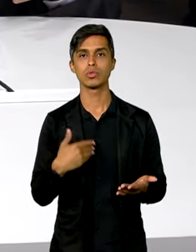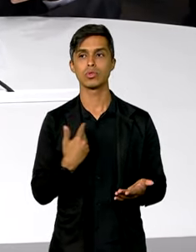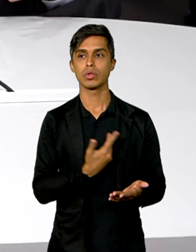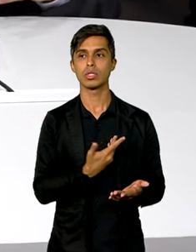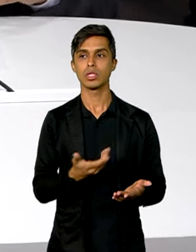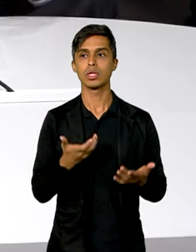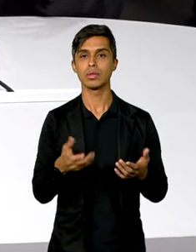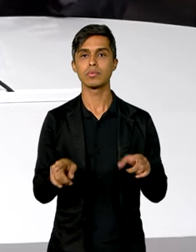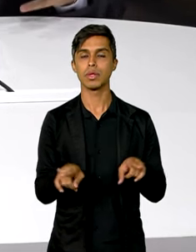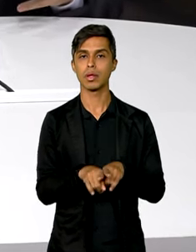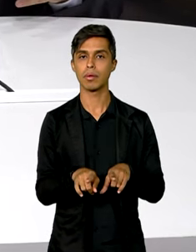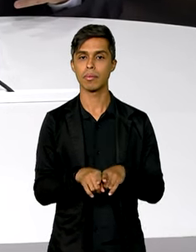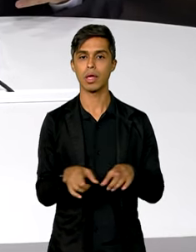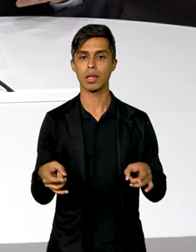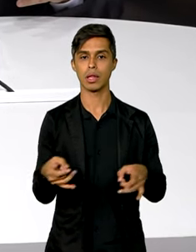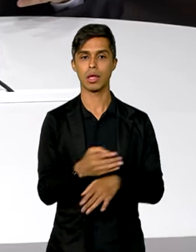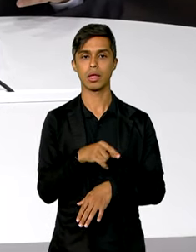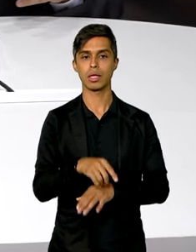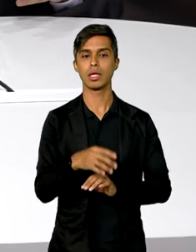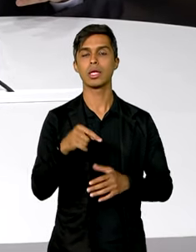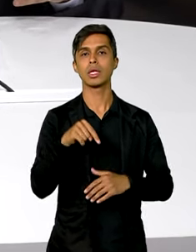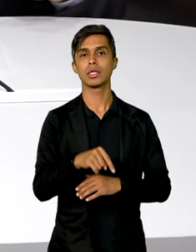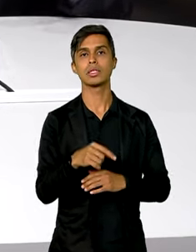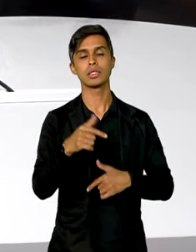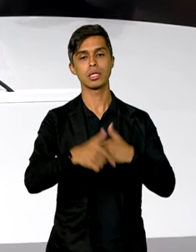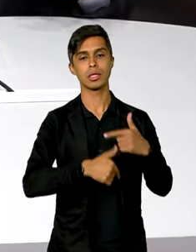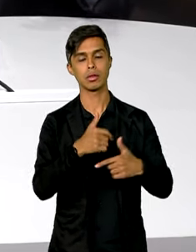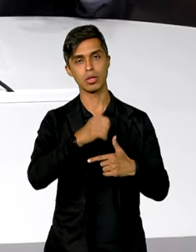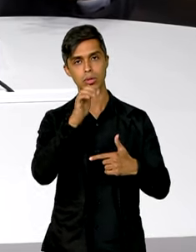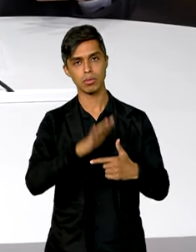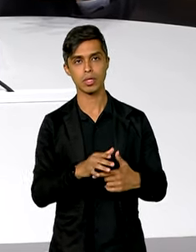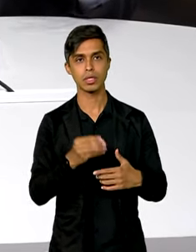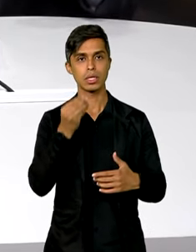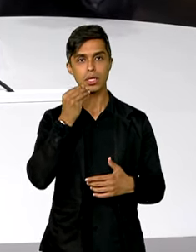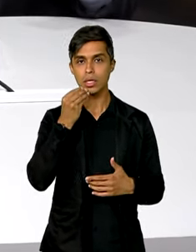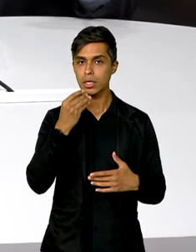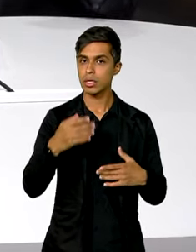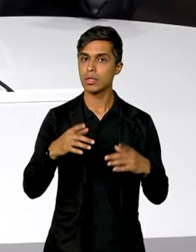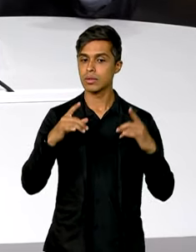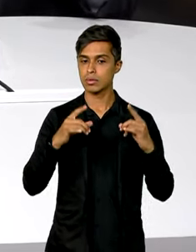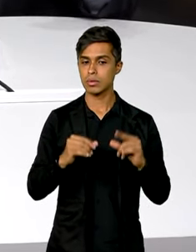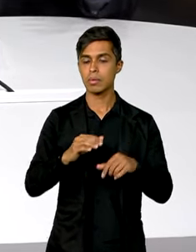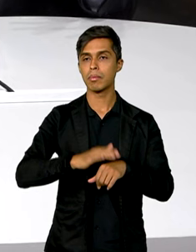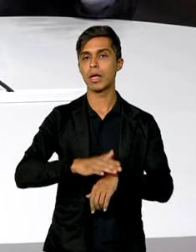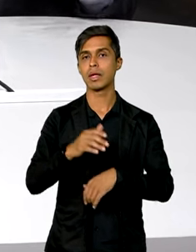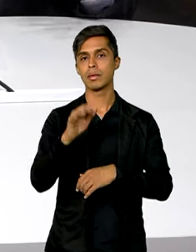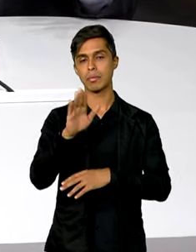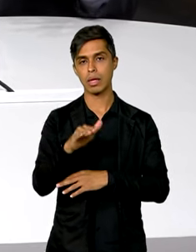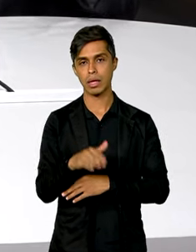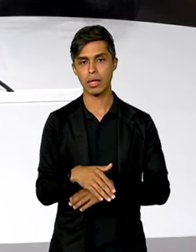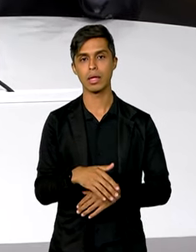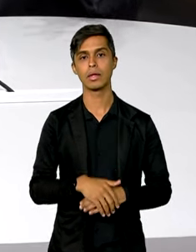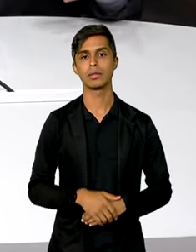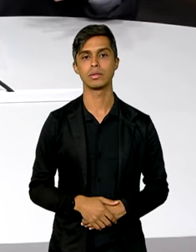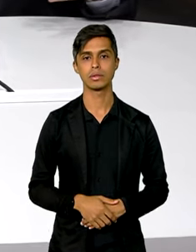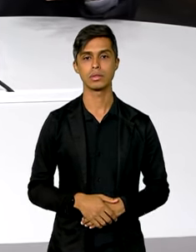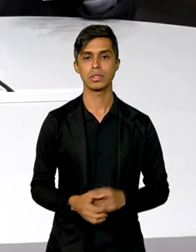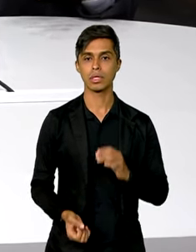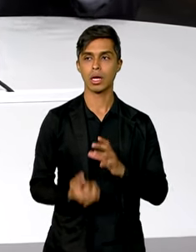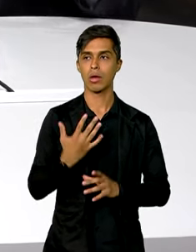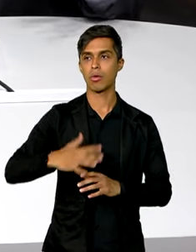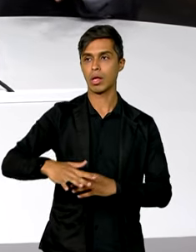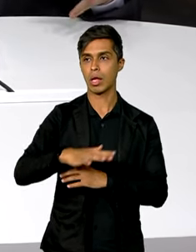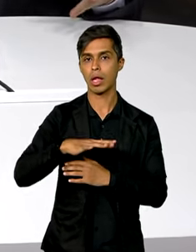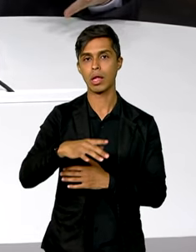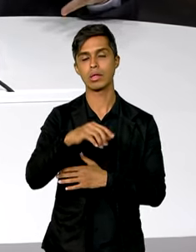queremos também concluir esse trabalho no Brasil, baratear e criar um ambiente muito sustentável